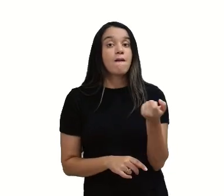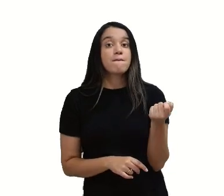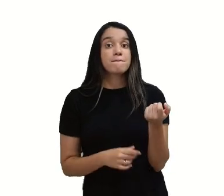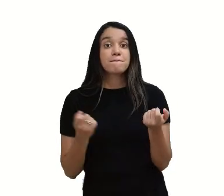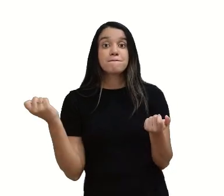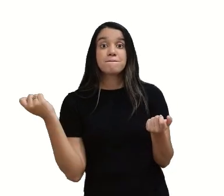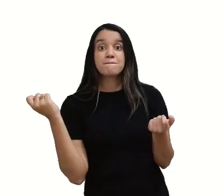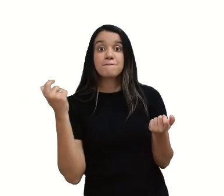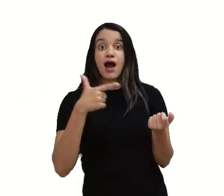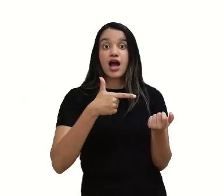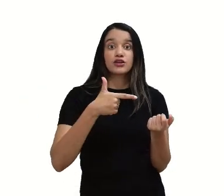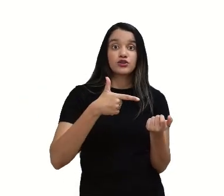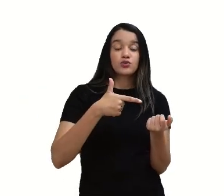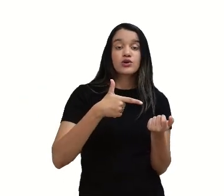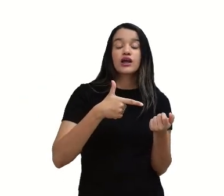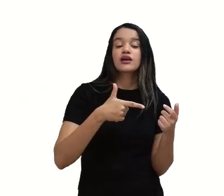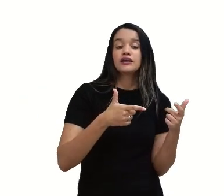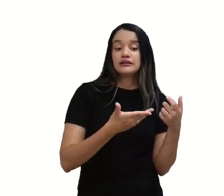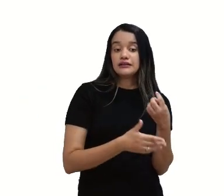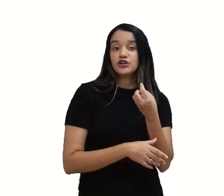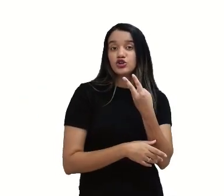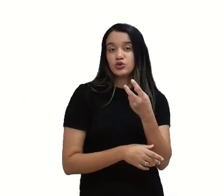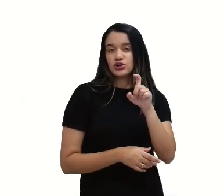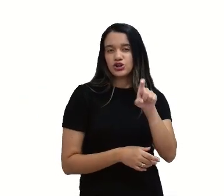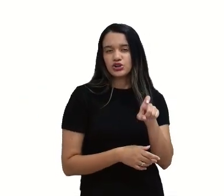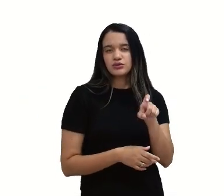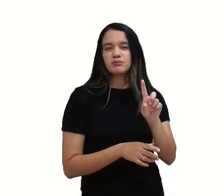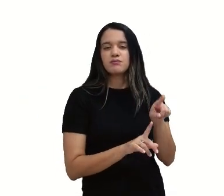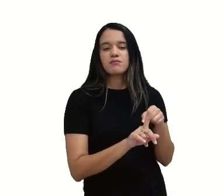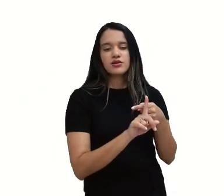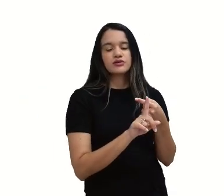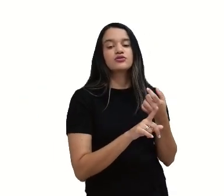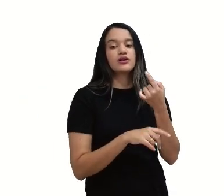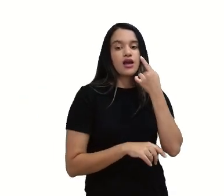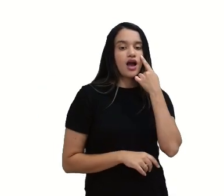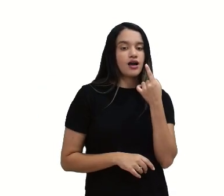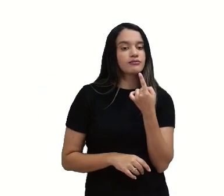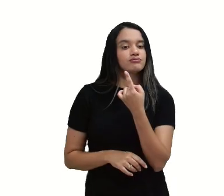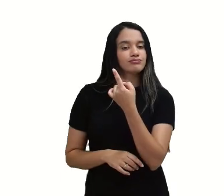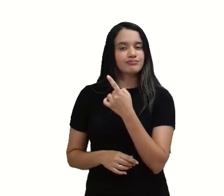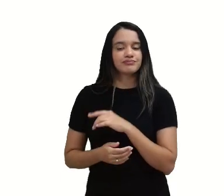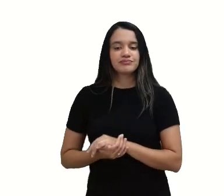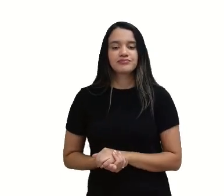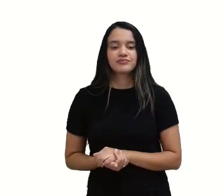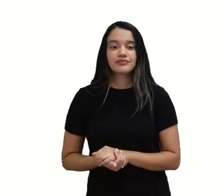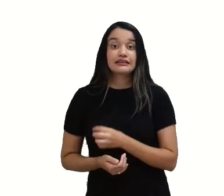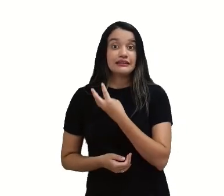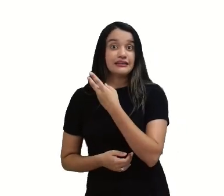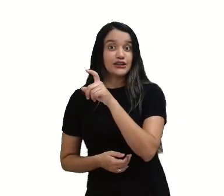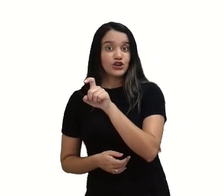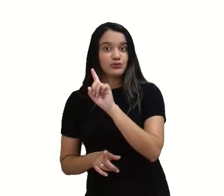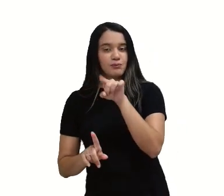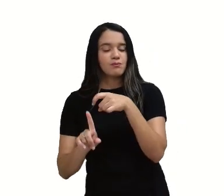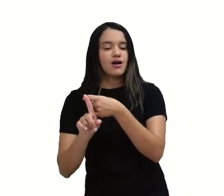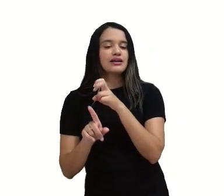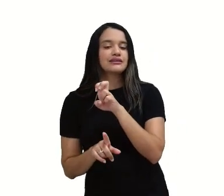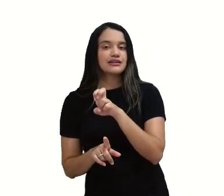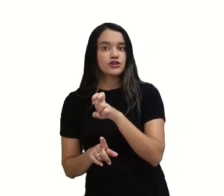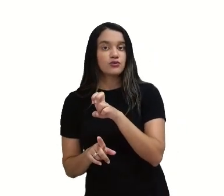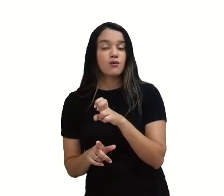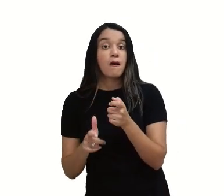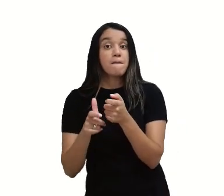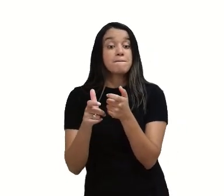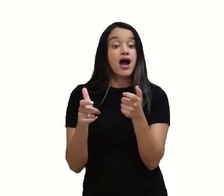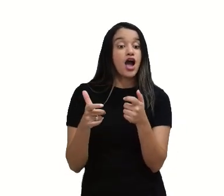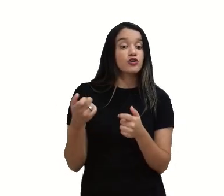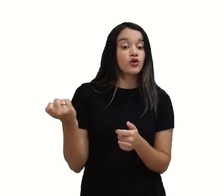que 2x mais 8. Tranquilo? Aí, quando eu vou para as alternativas, eu observo. 3x mais 5 é maior